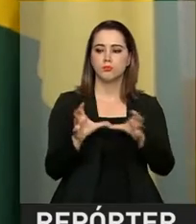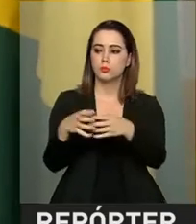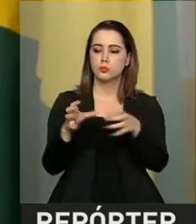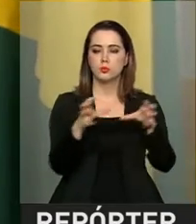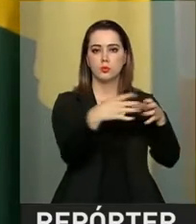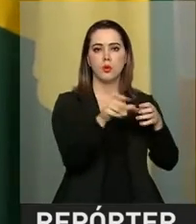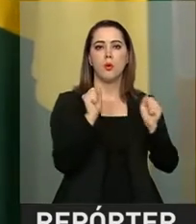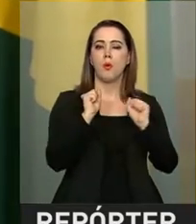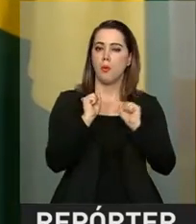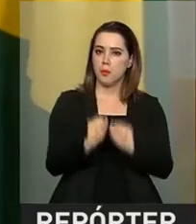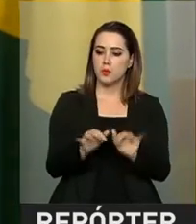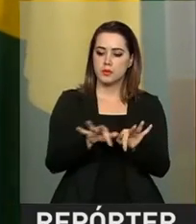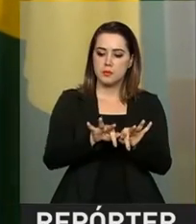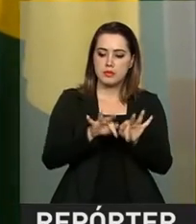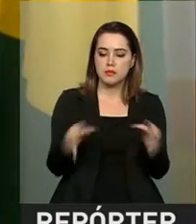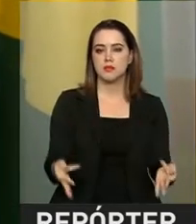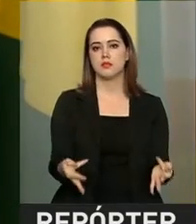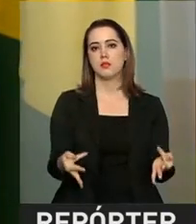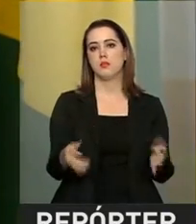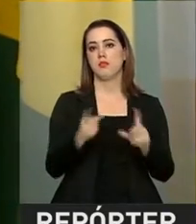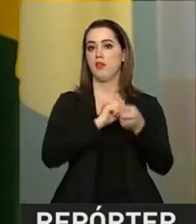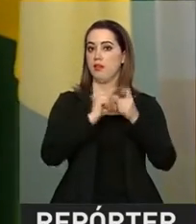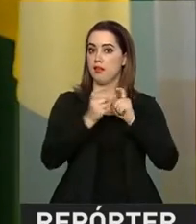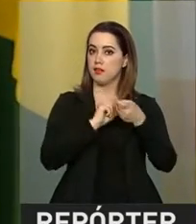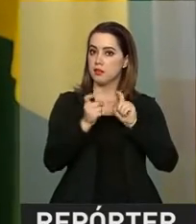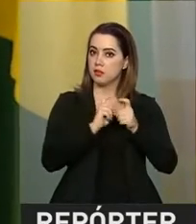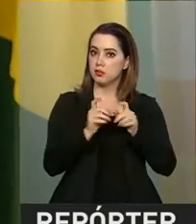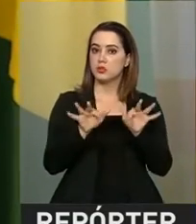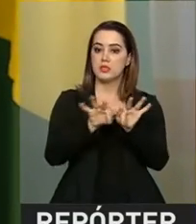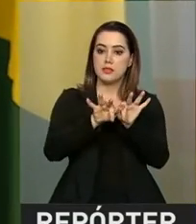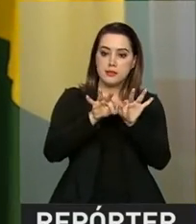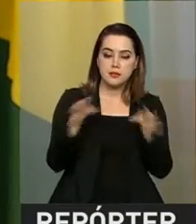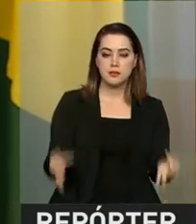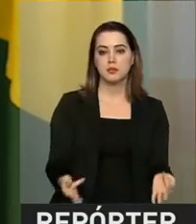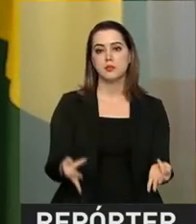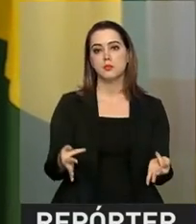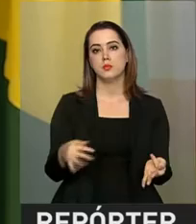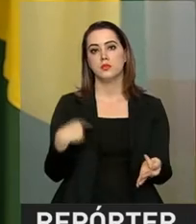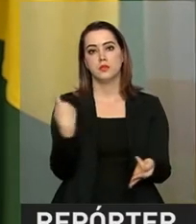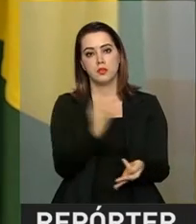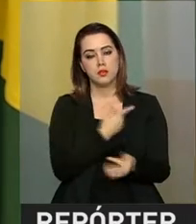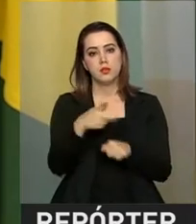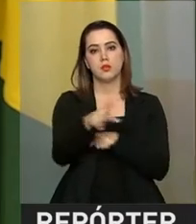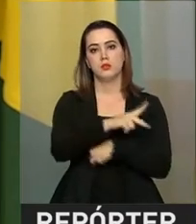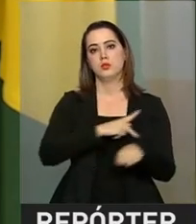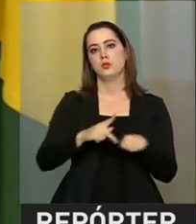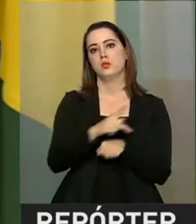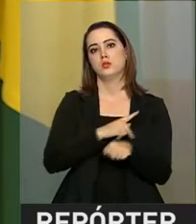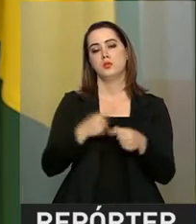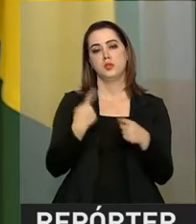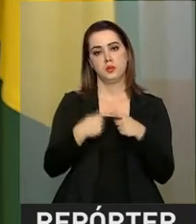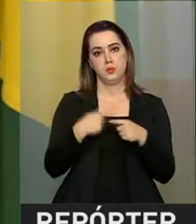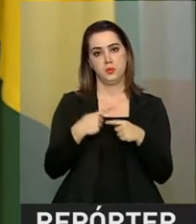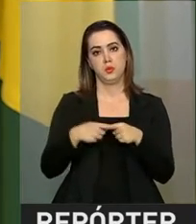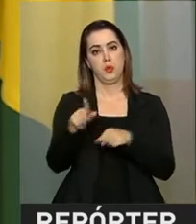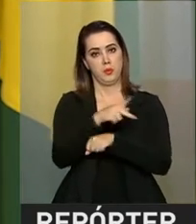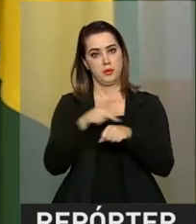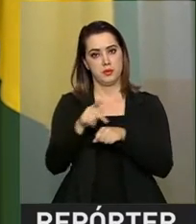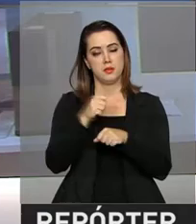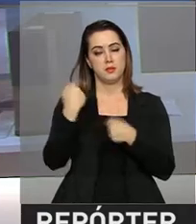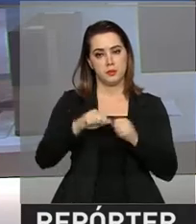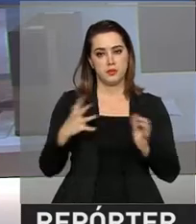desburocratizar a administração desburocratizando o nosso país que o país mais precisa é de